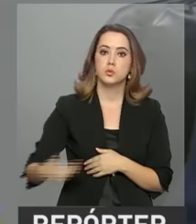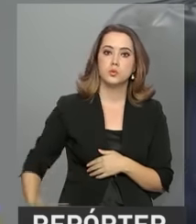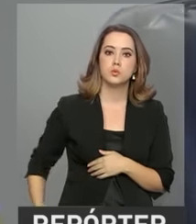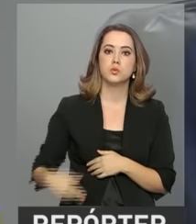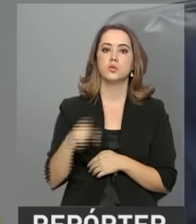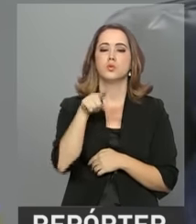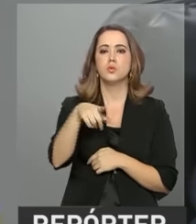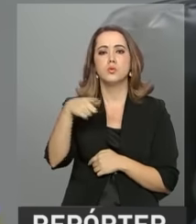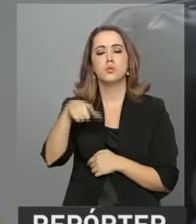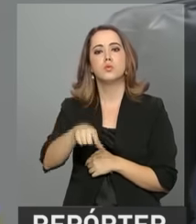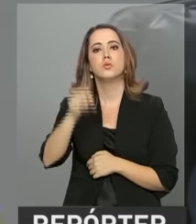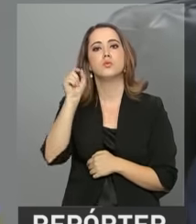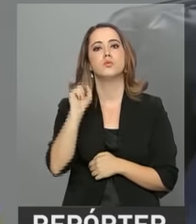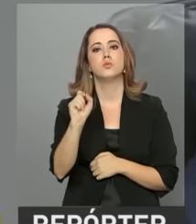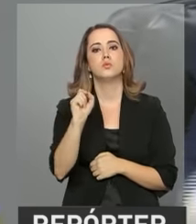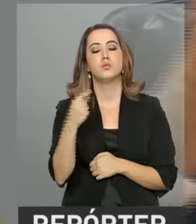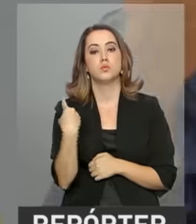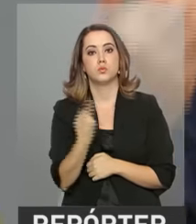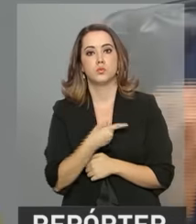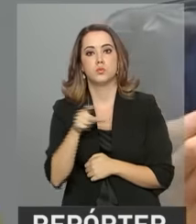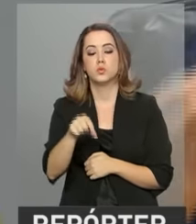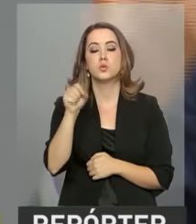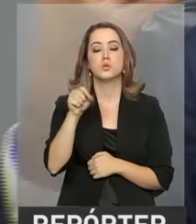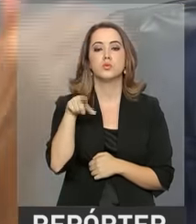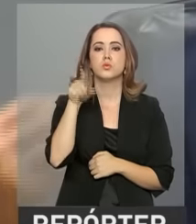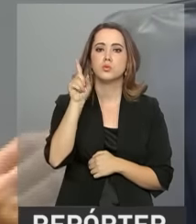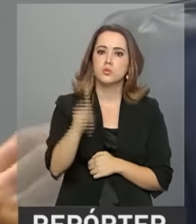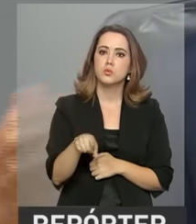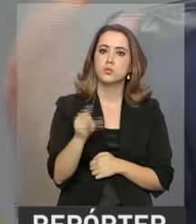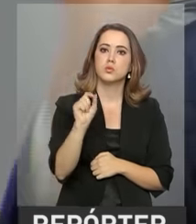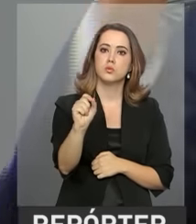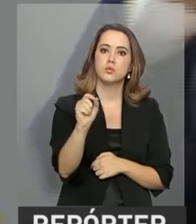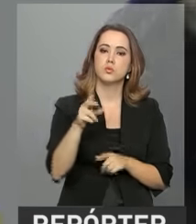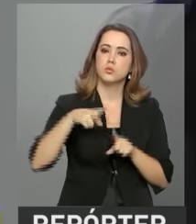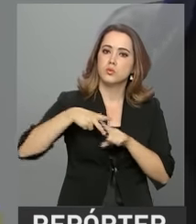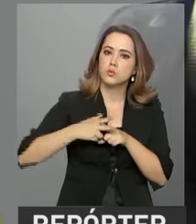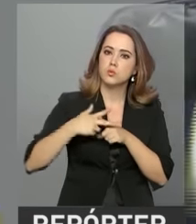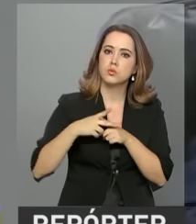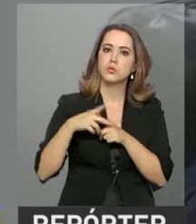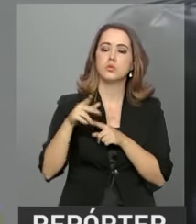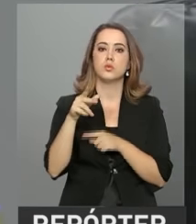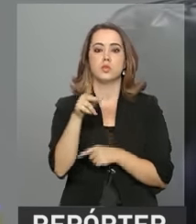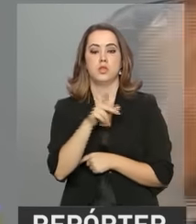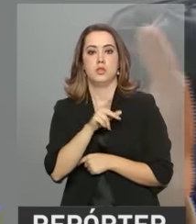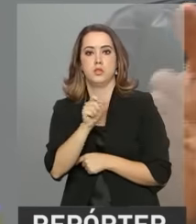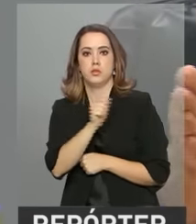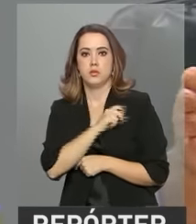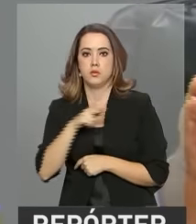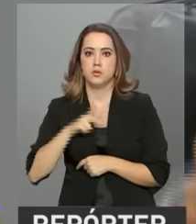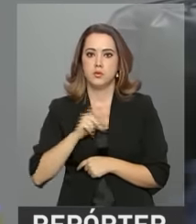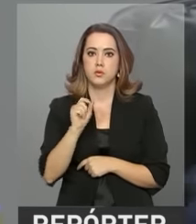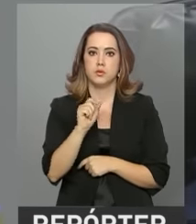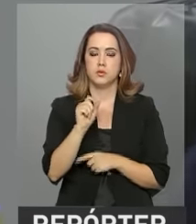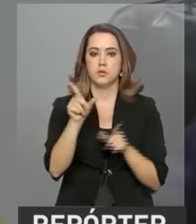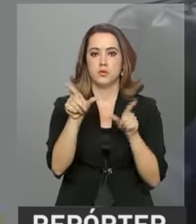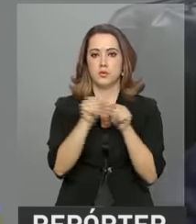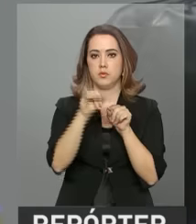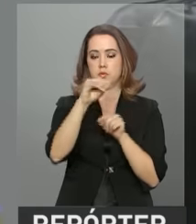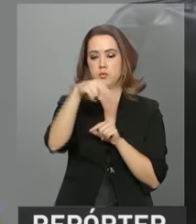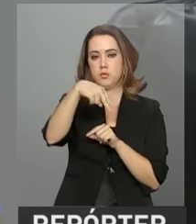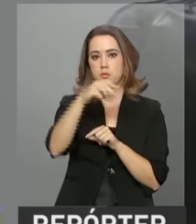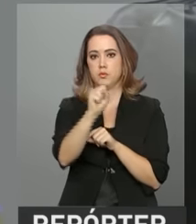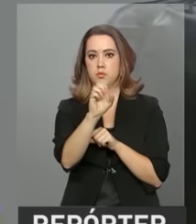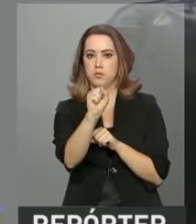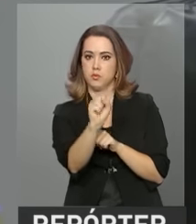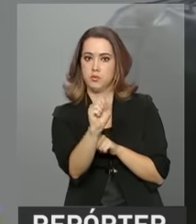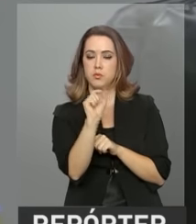tomou uma decisão. A nossa decisão, tal qual na questão da reforma da Previdência no federal, é separar as duas coisas, isso é,